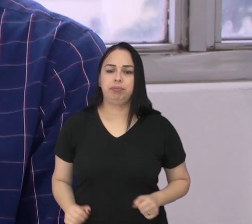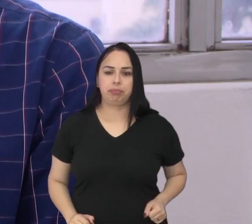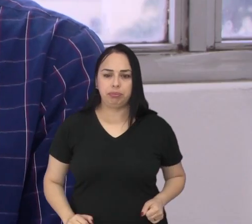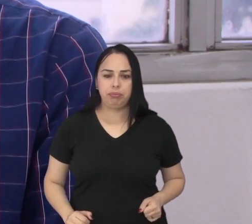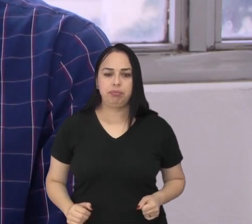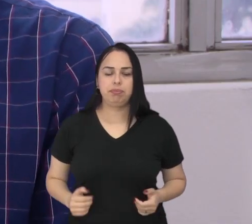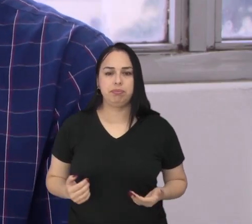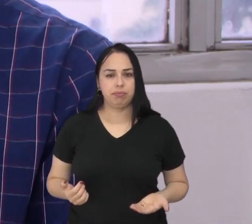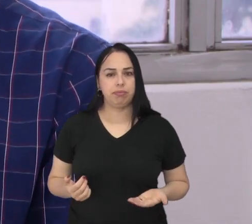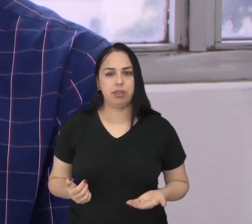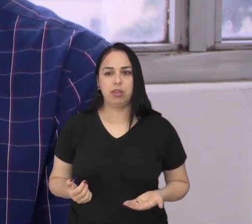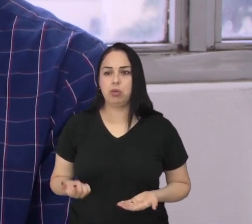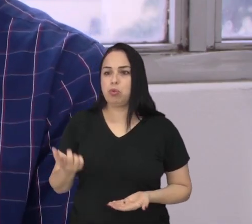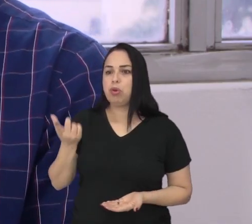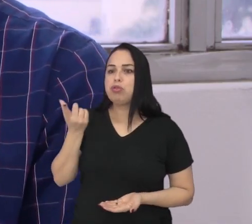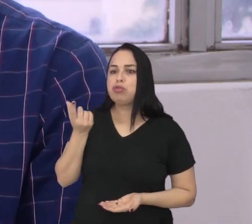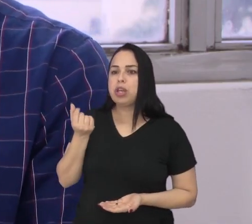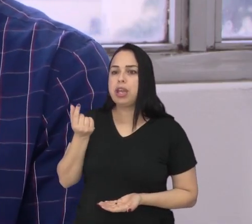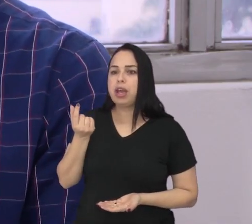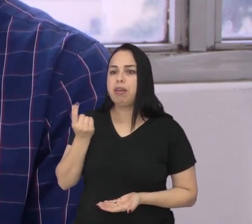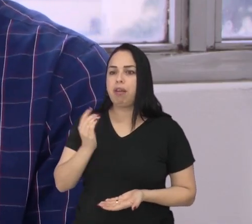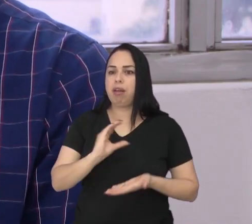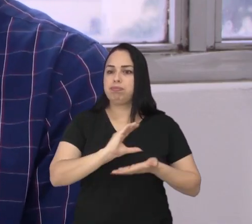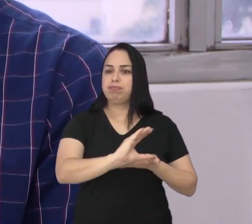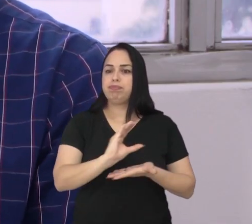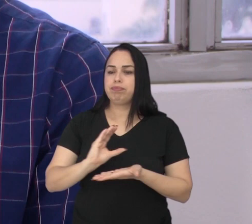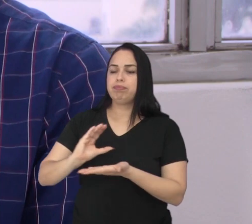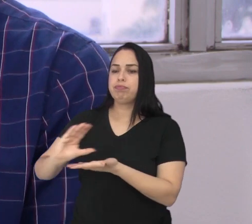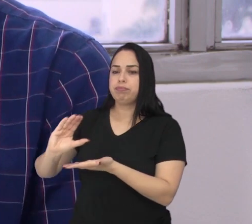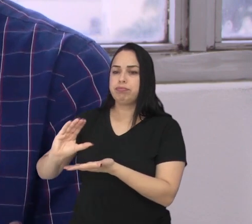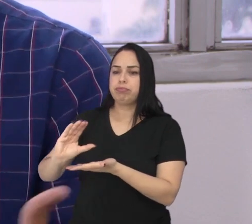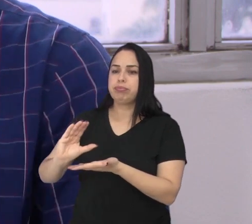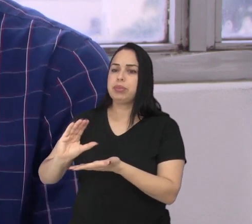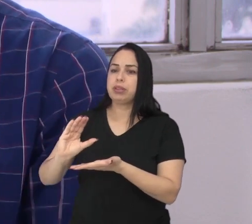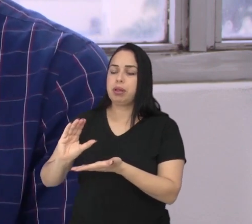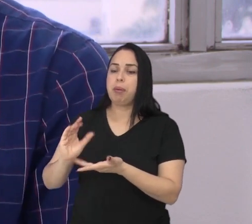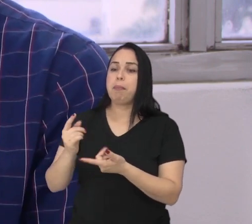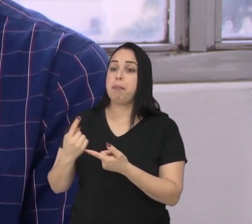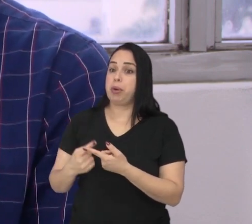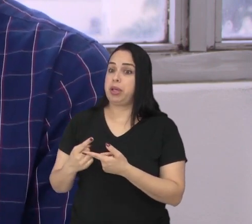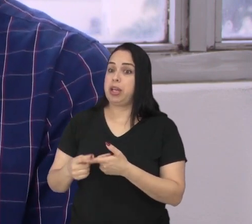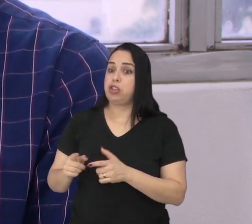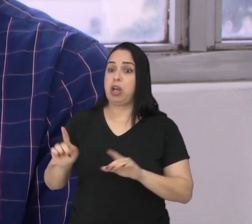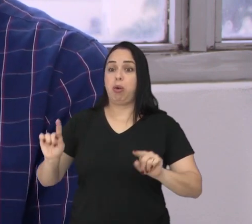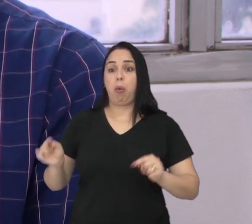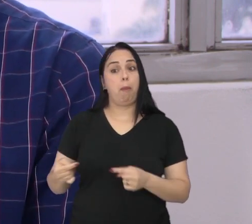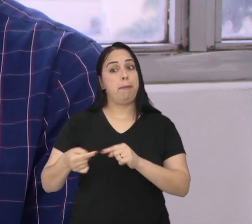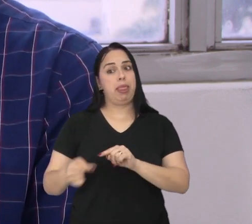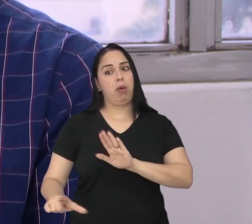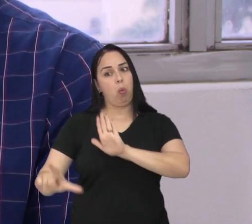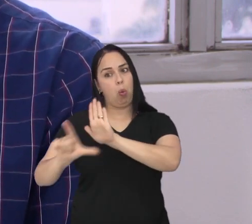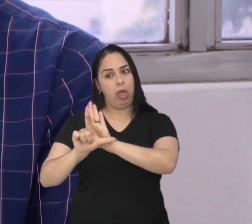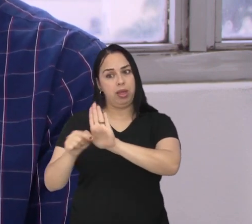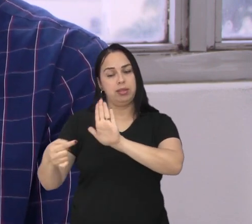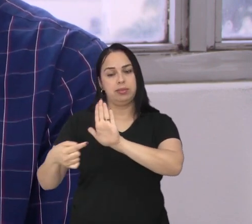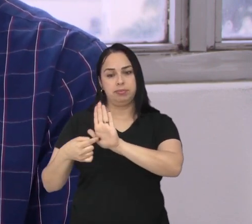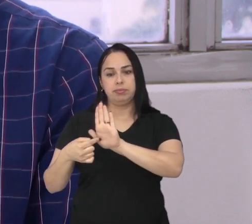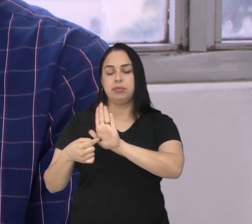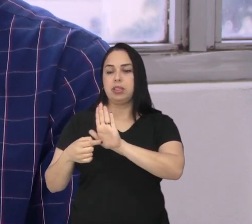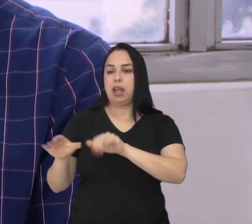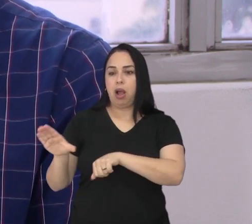A aplicação dos valores na saúde e na educação, elas vêm de uma imposição legal, né? Então a gente